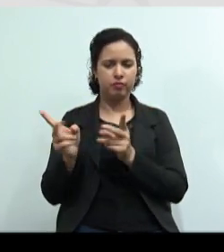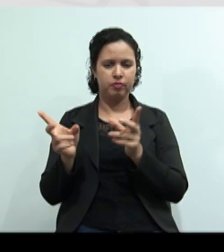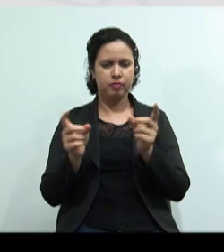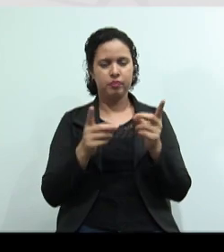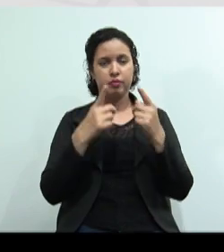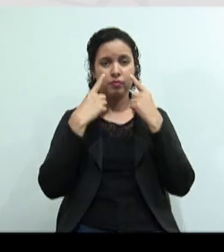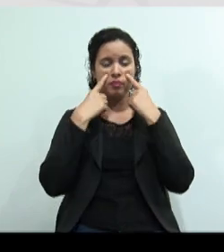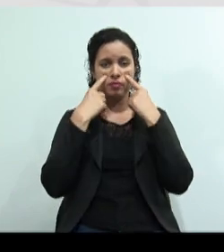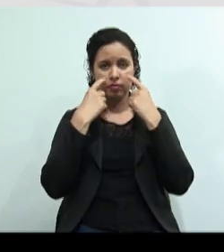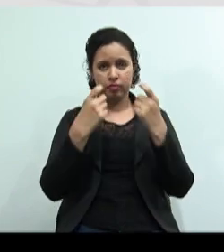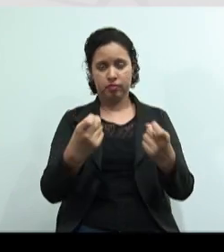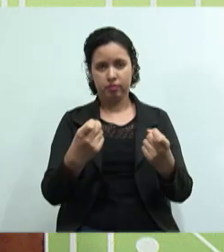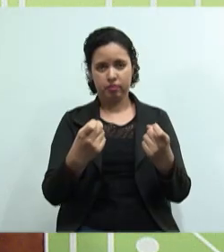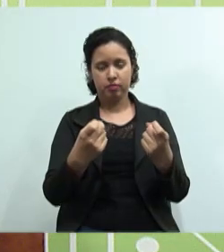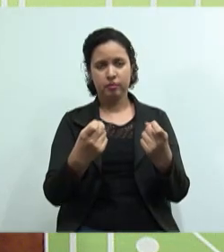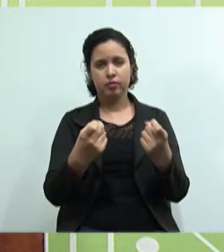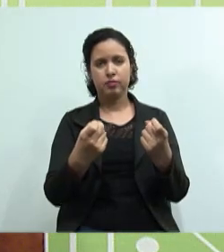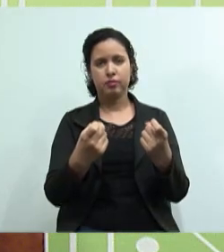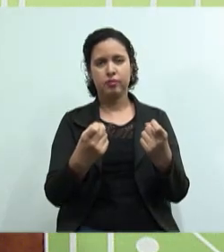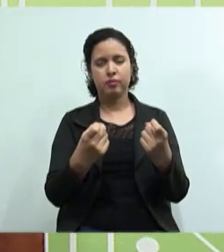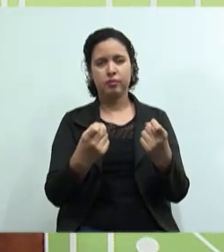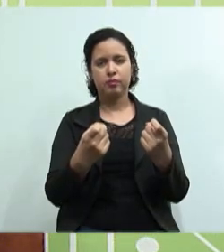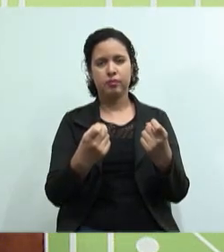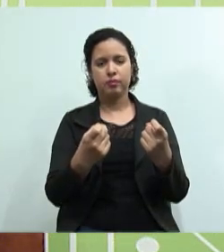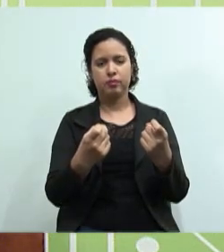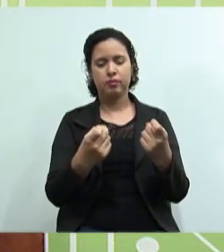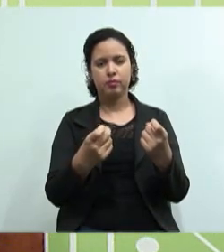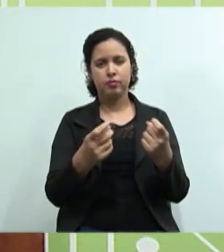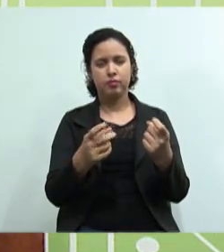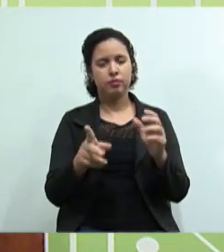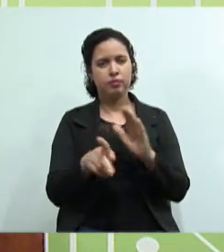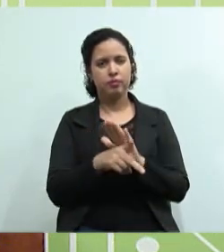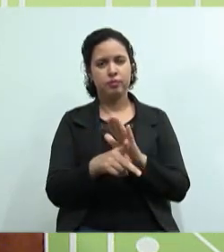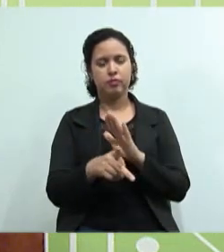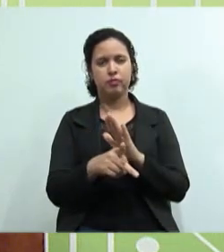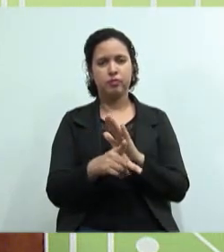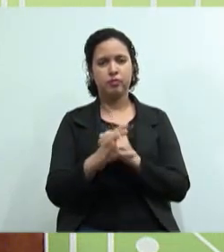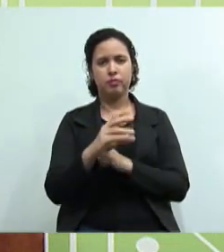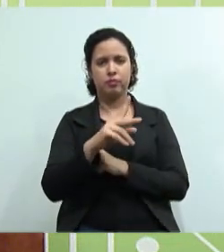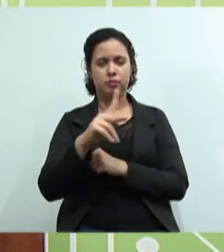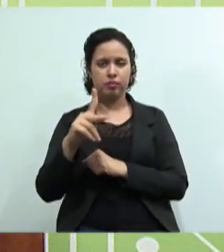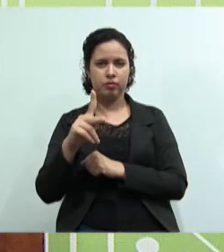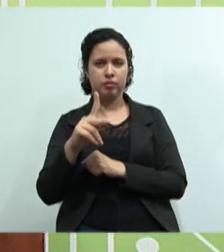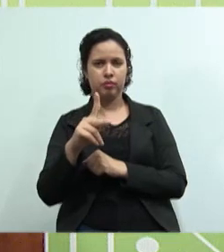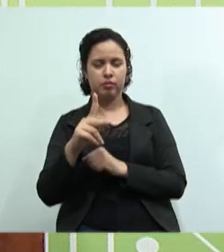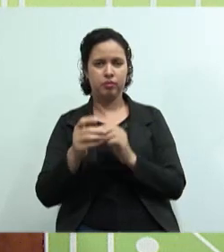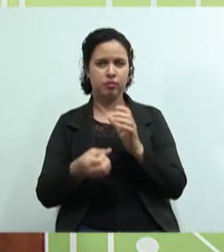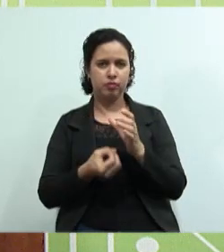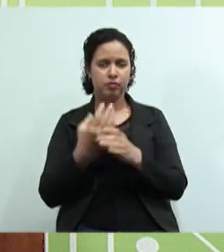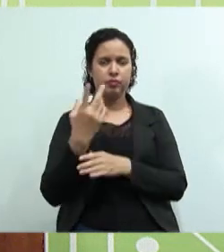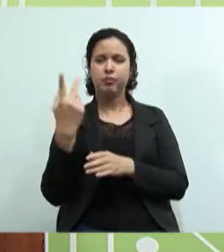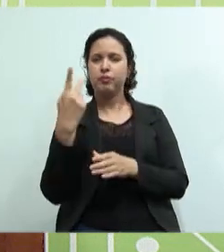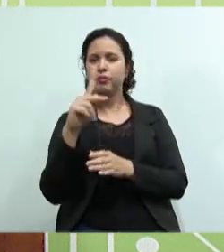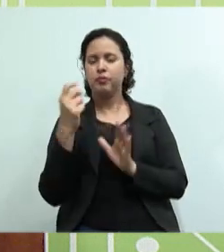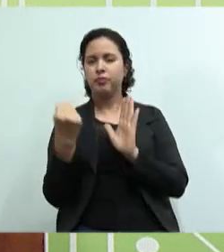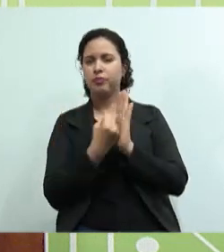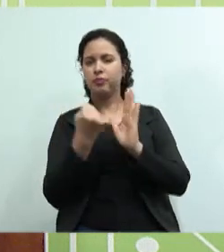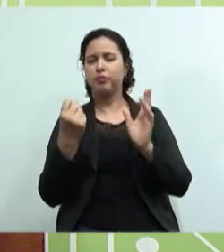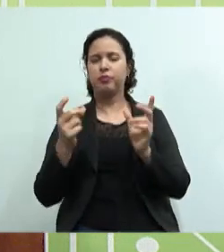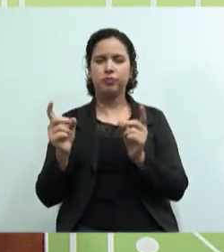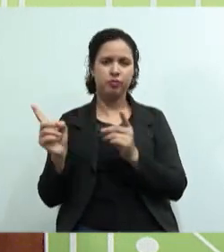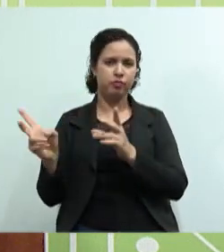interessante, aqui comigo, alunos, é interessante para a cooperativa formar o seu preço de venda. Então,